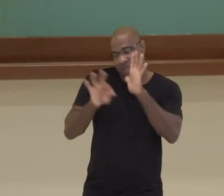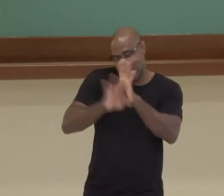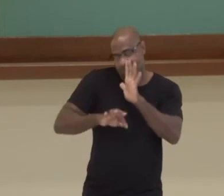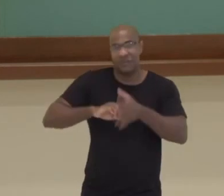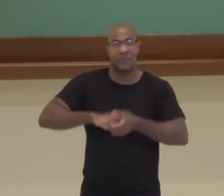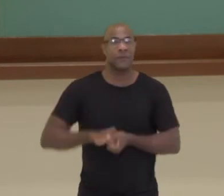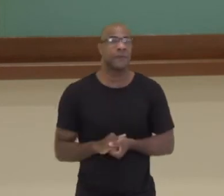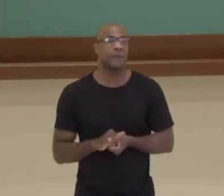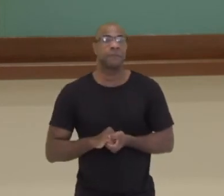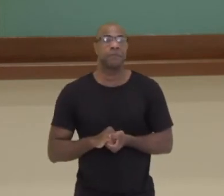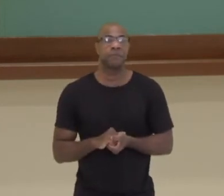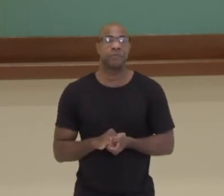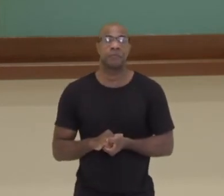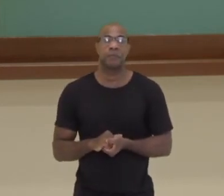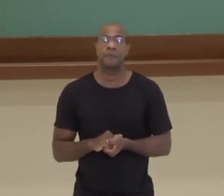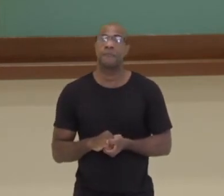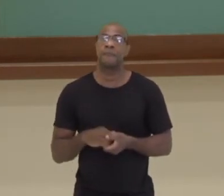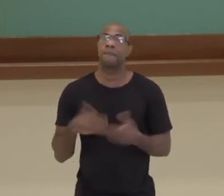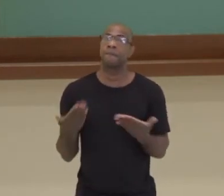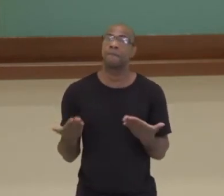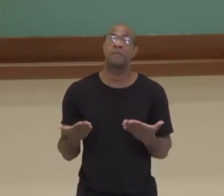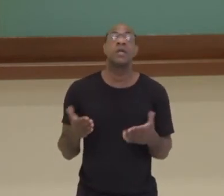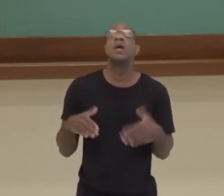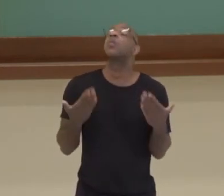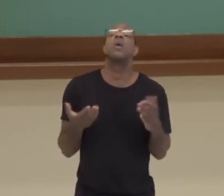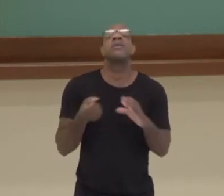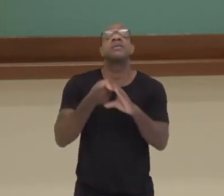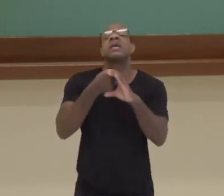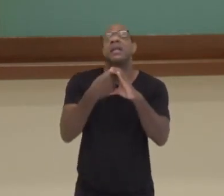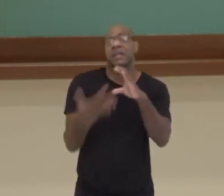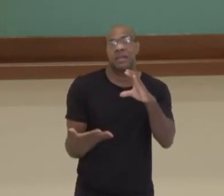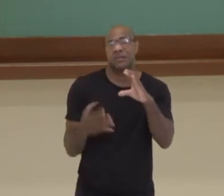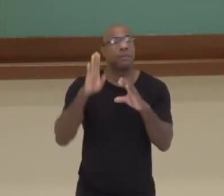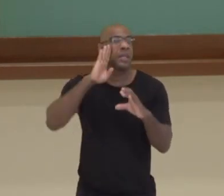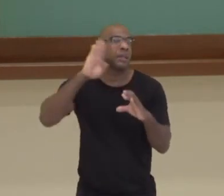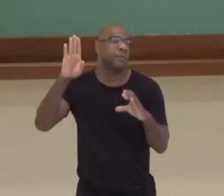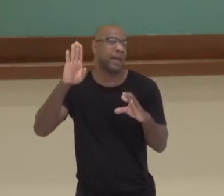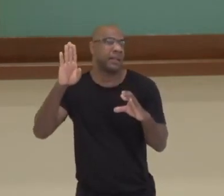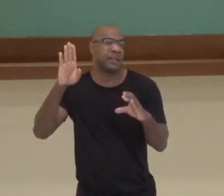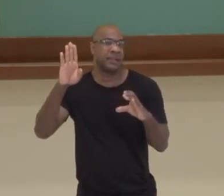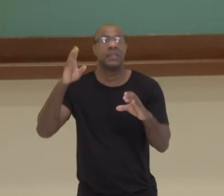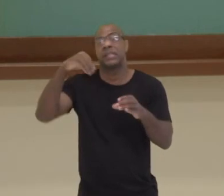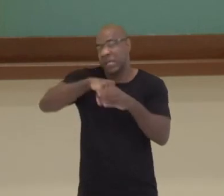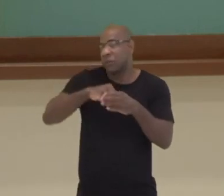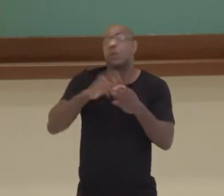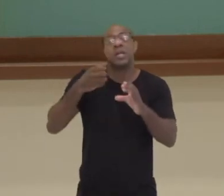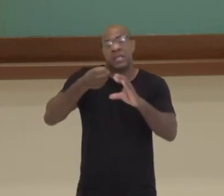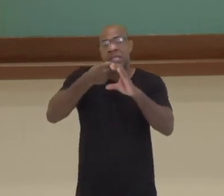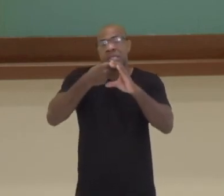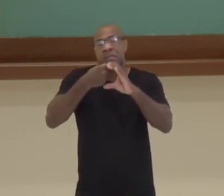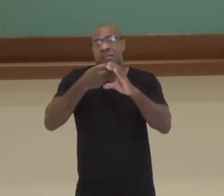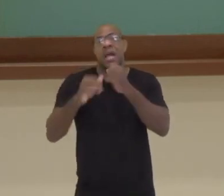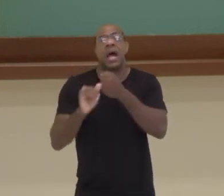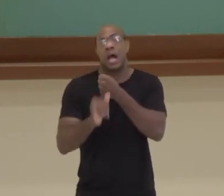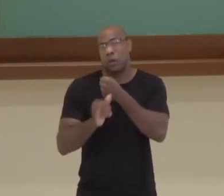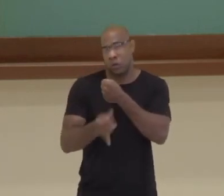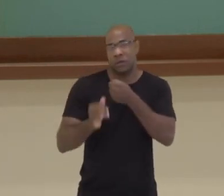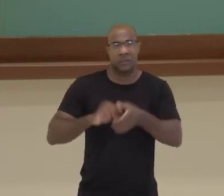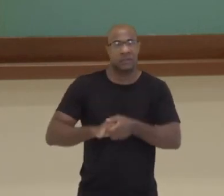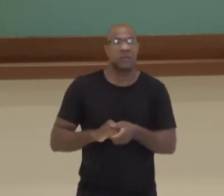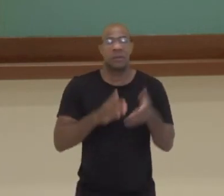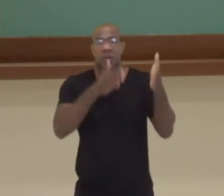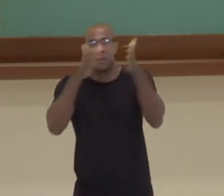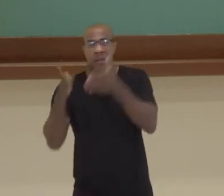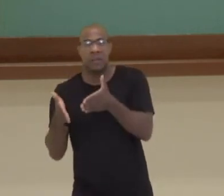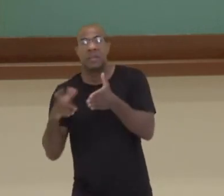crônica. Quais são as características principais da crônica? E na tabelinha azul, quais